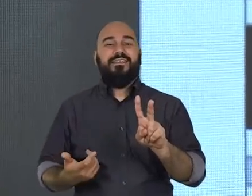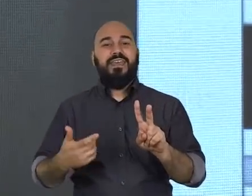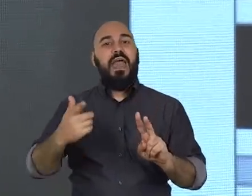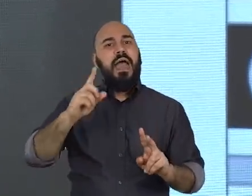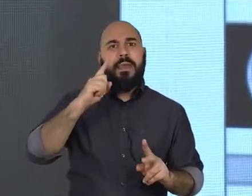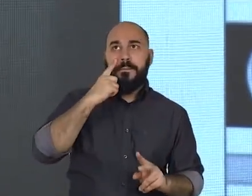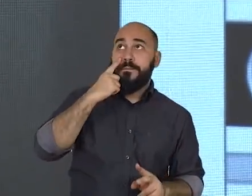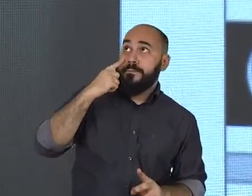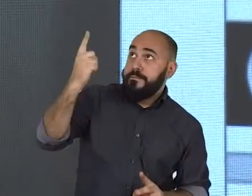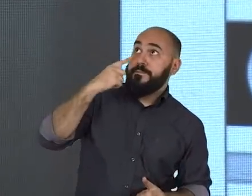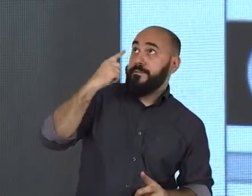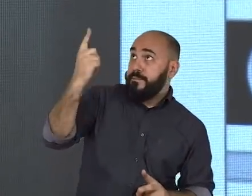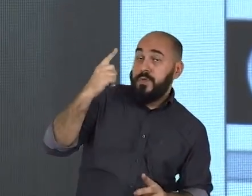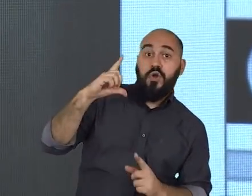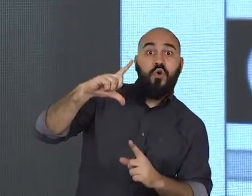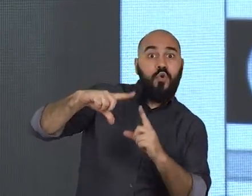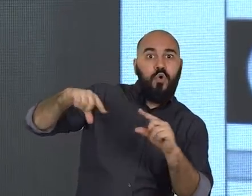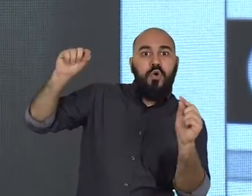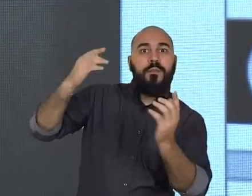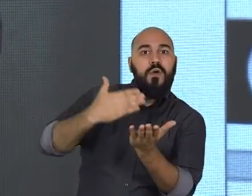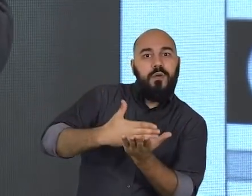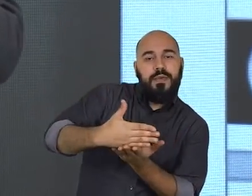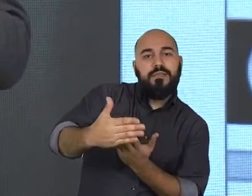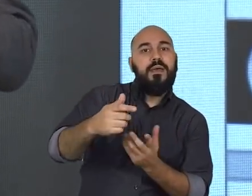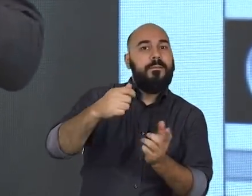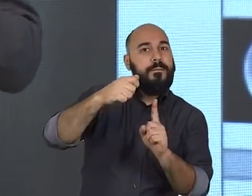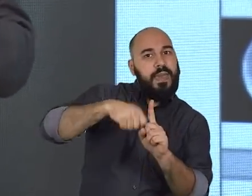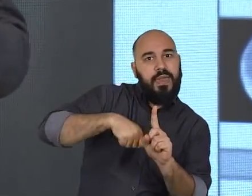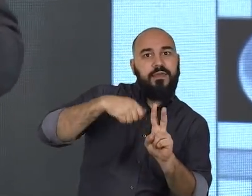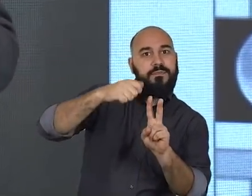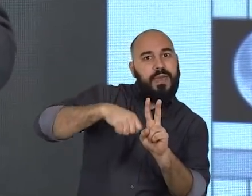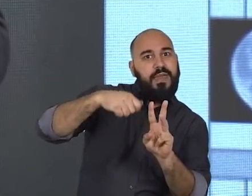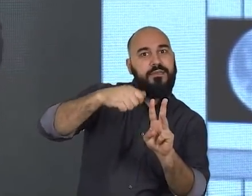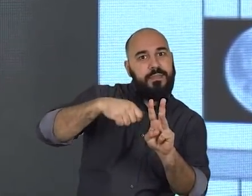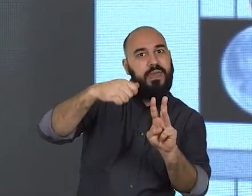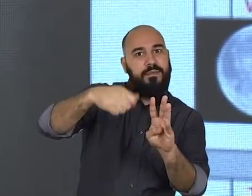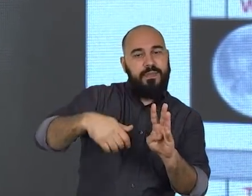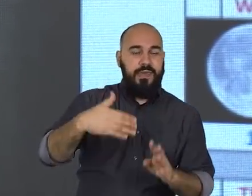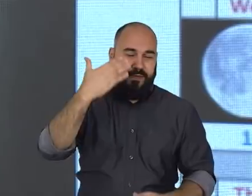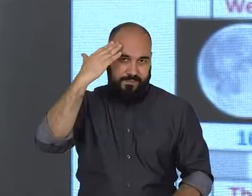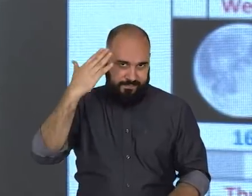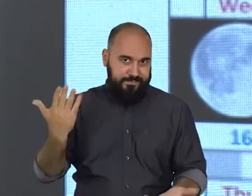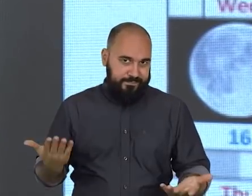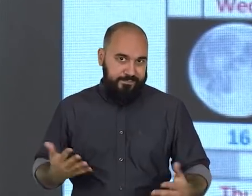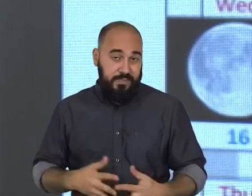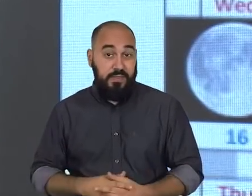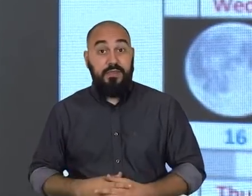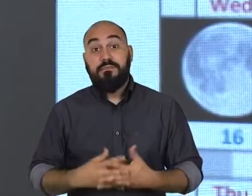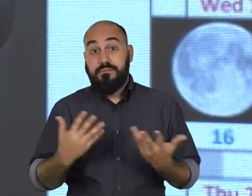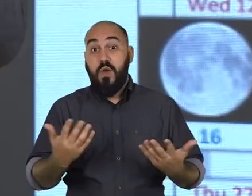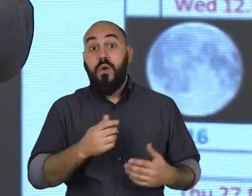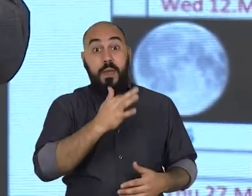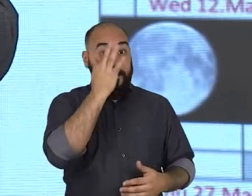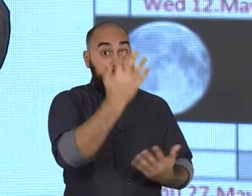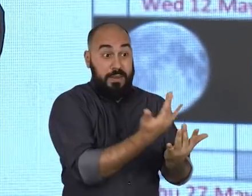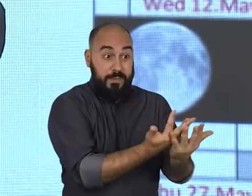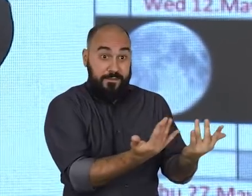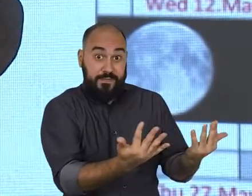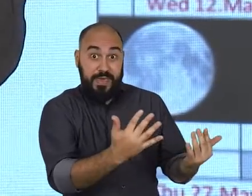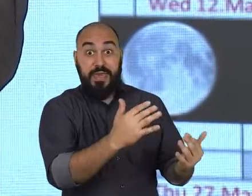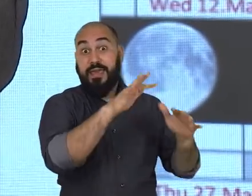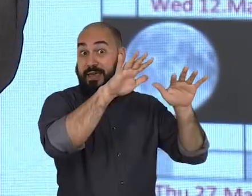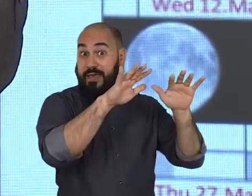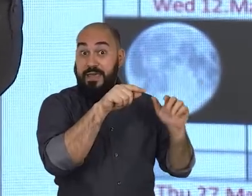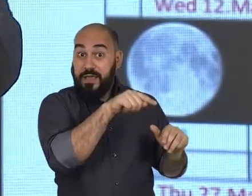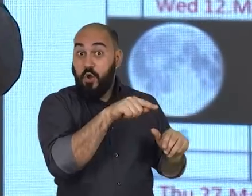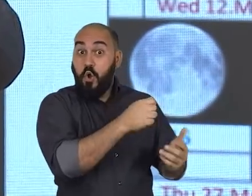para marcar o início de cada mês. E também aqui, lembrando que na primavera começava o ano novo,